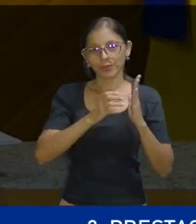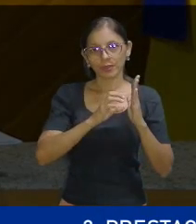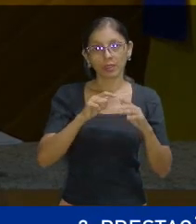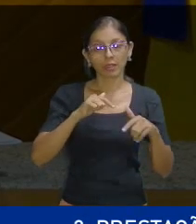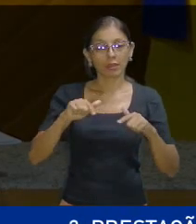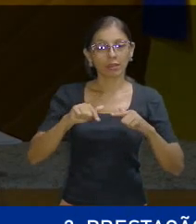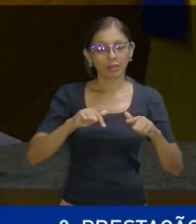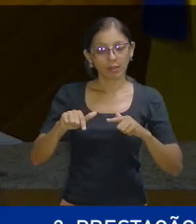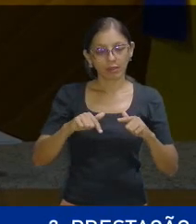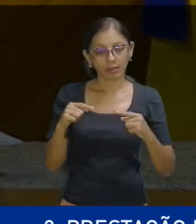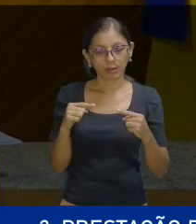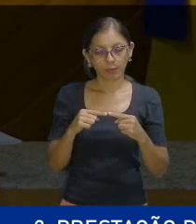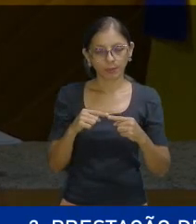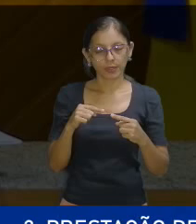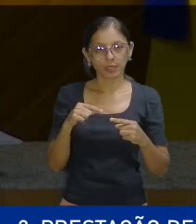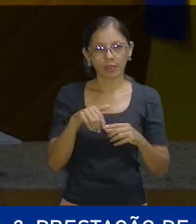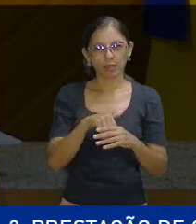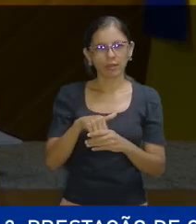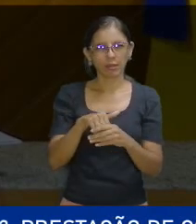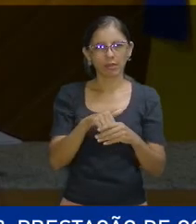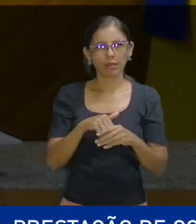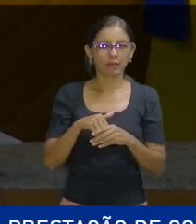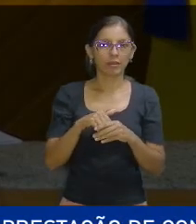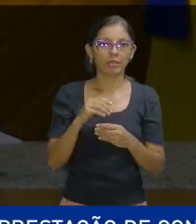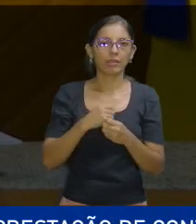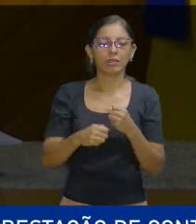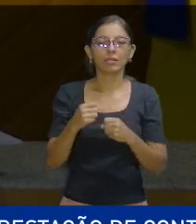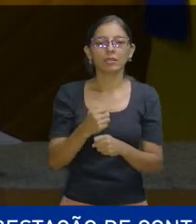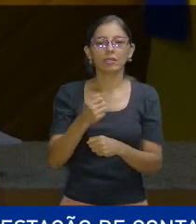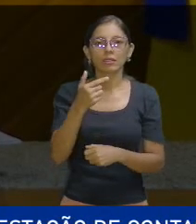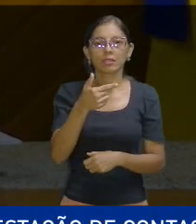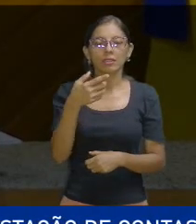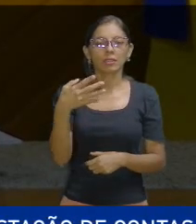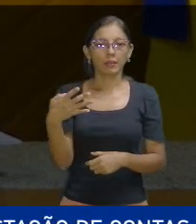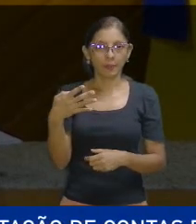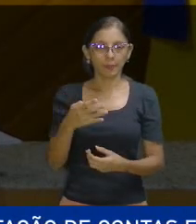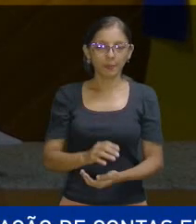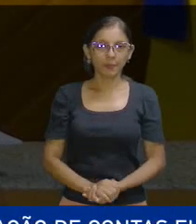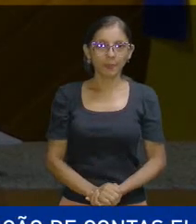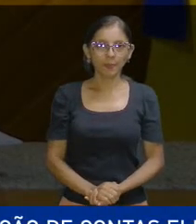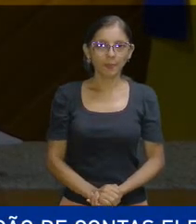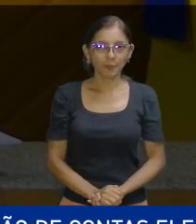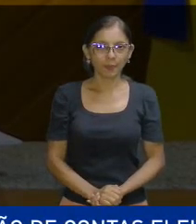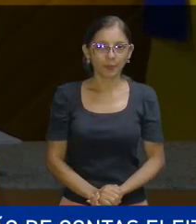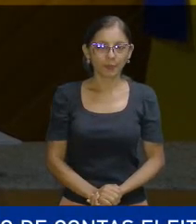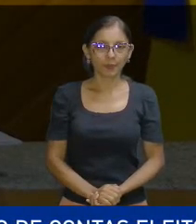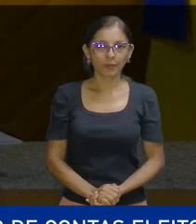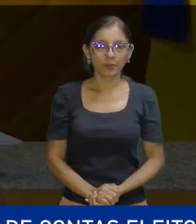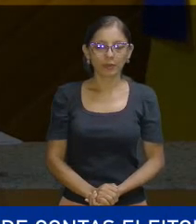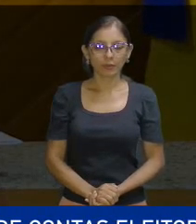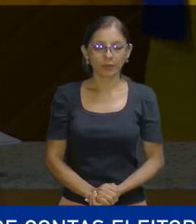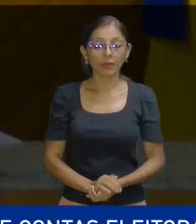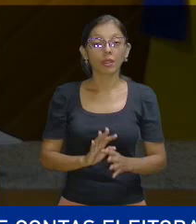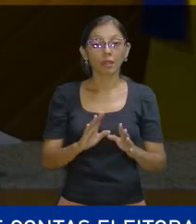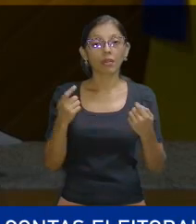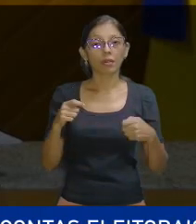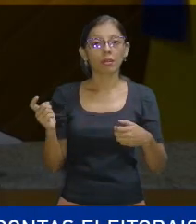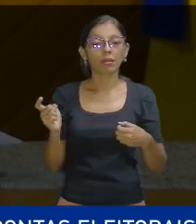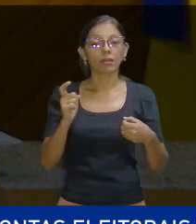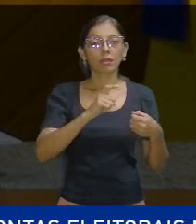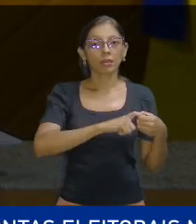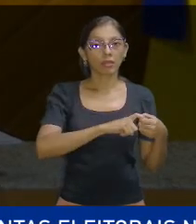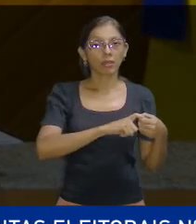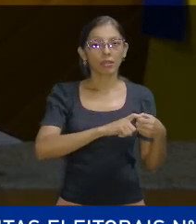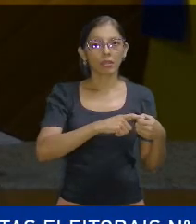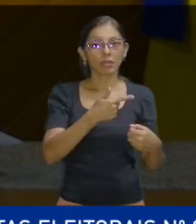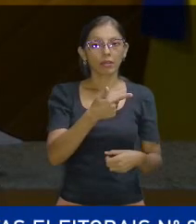Trabalhadores referente às eleições municipais 2024, no termo voto do juiz relator. E aí determinando a devolução de R$